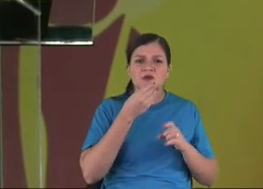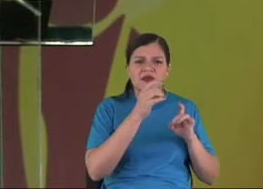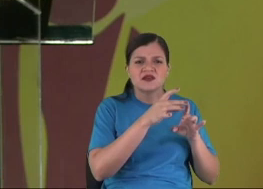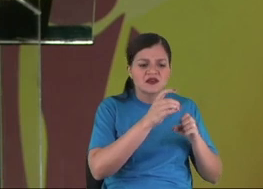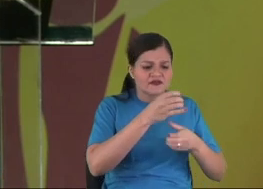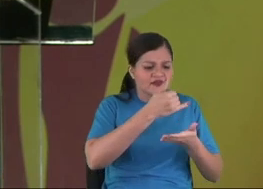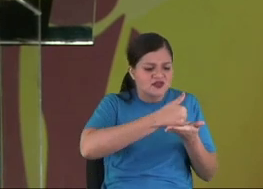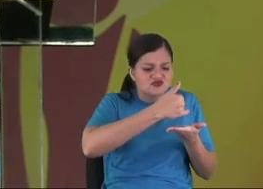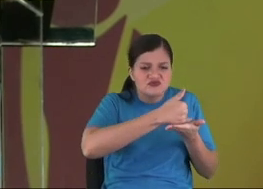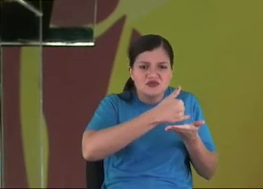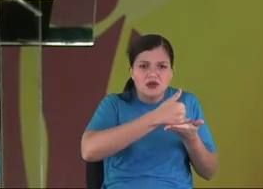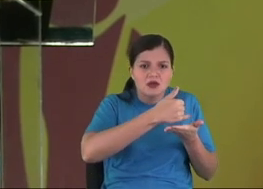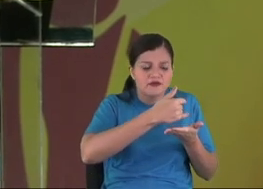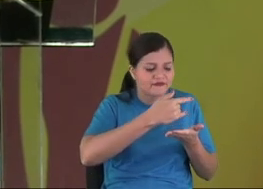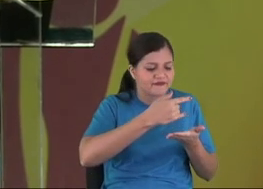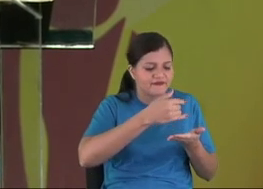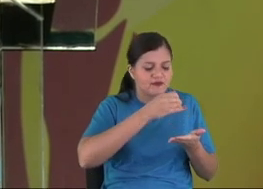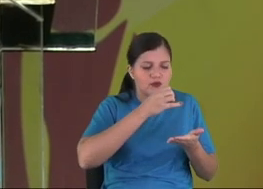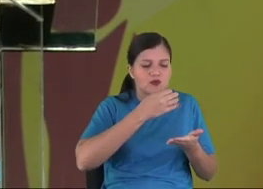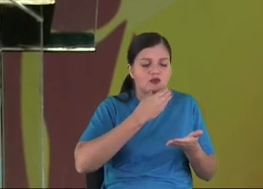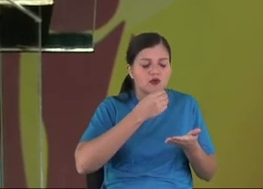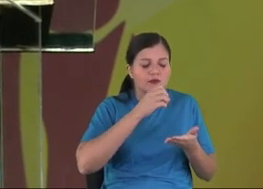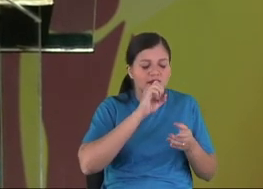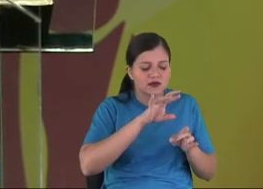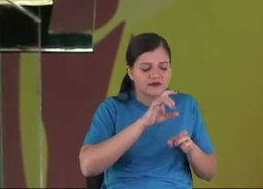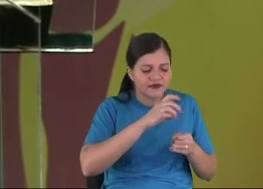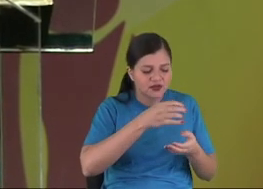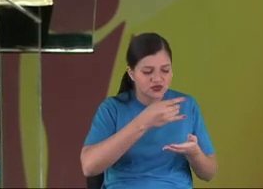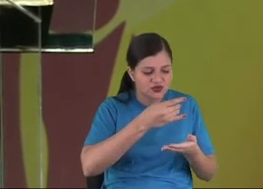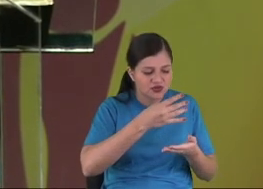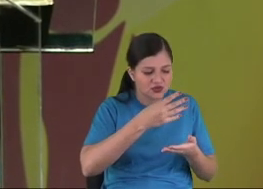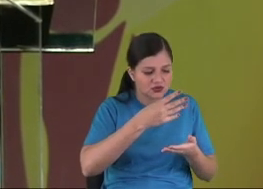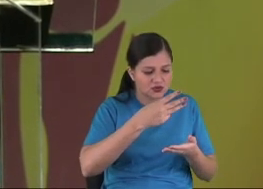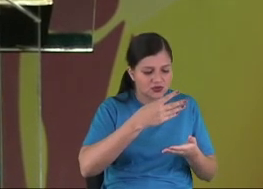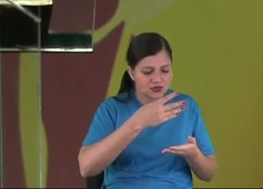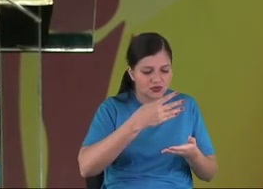a polícia para não prender o seu filho, e você vai